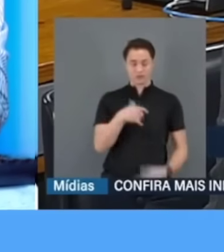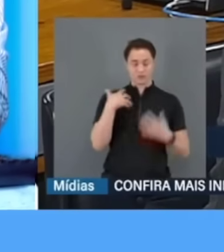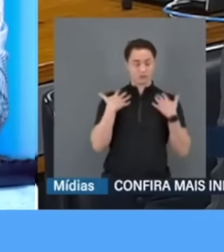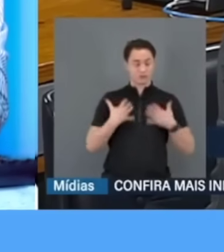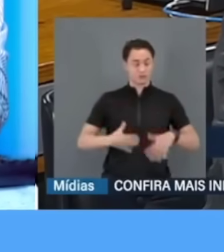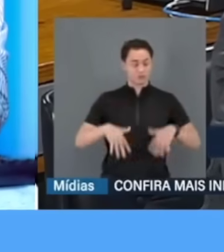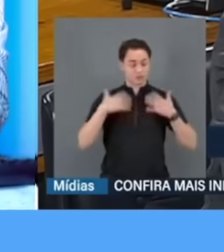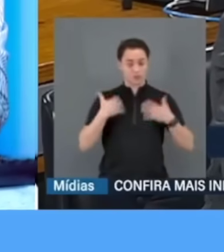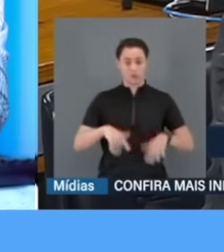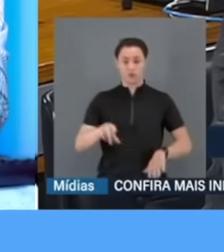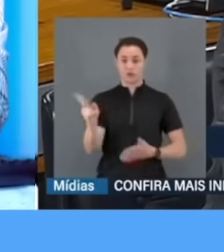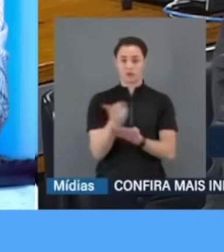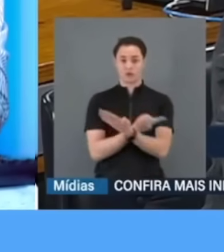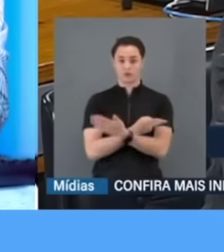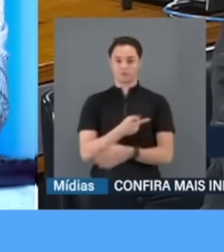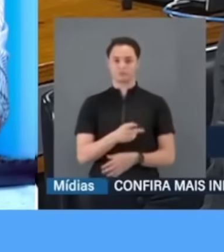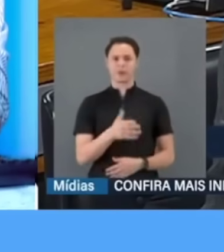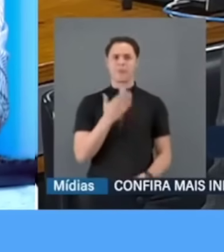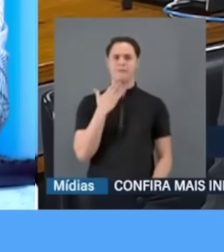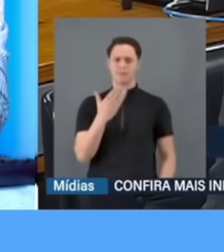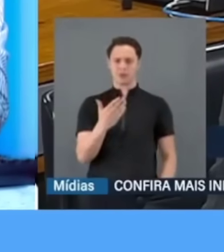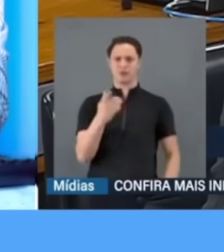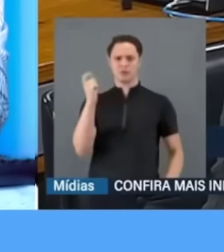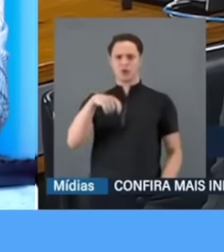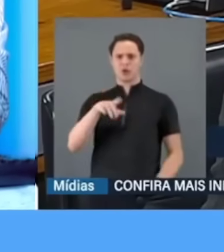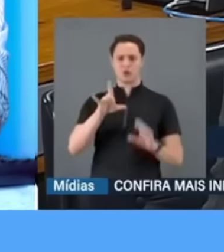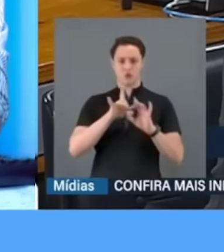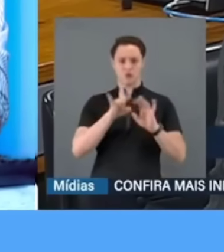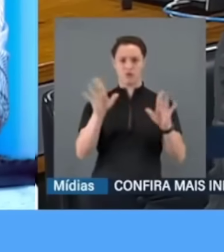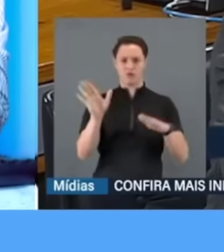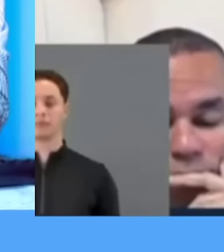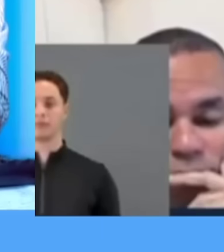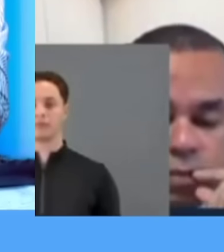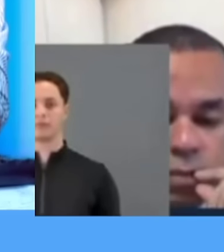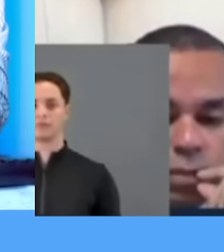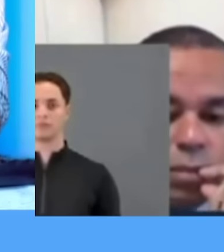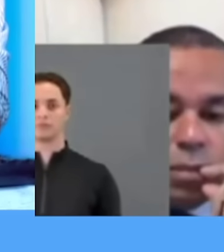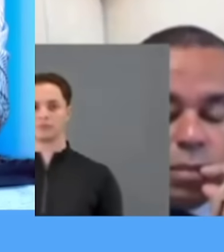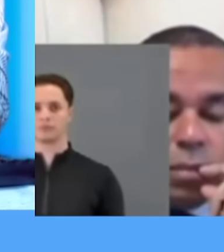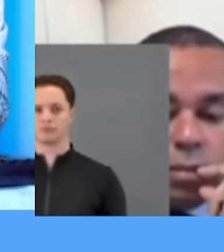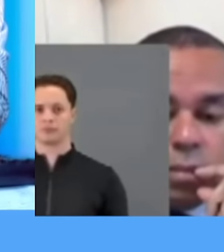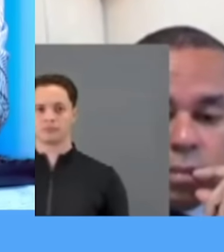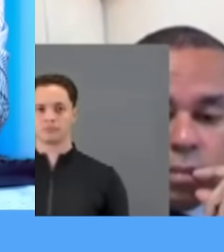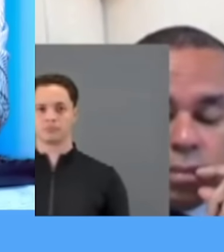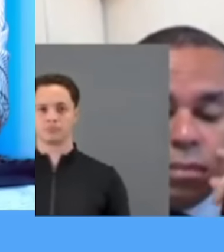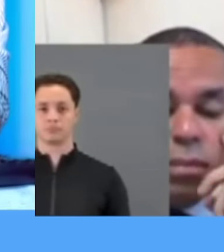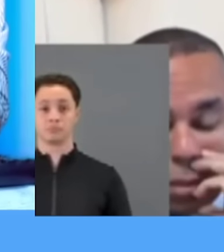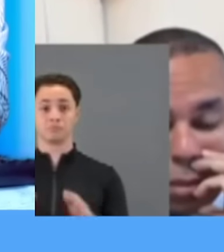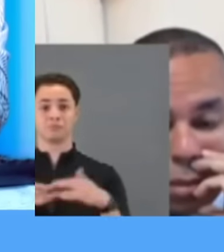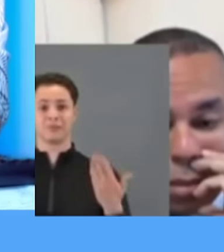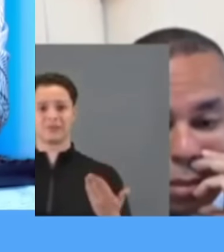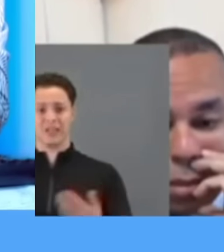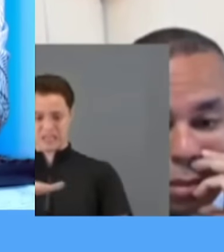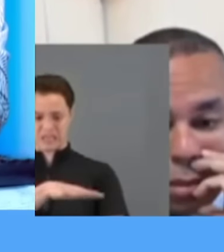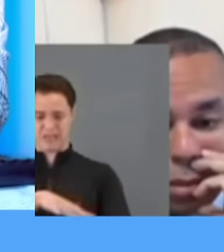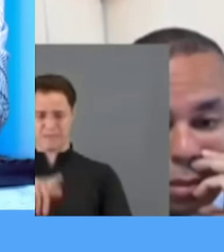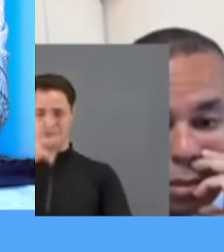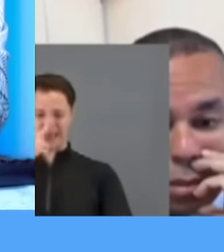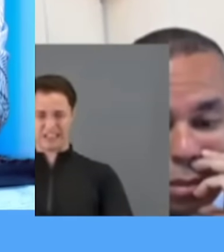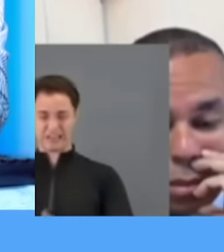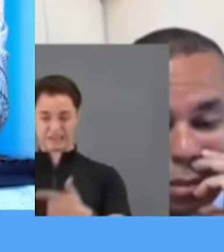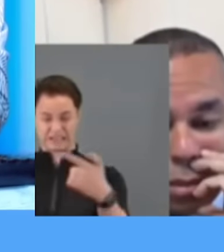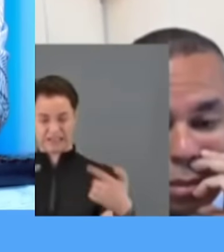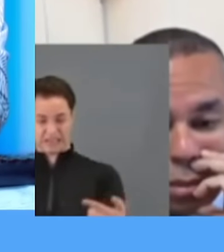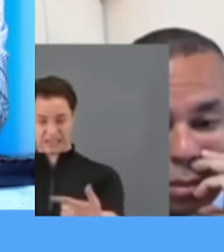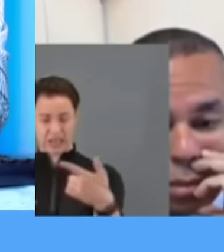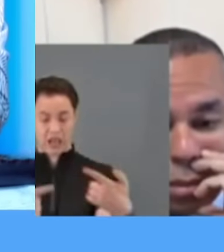pavor do que aconteceu. Eu pediria que a gente escutasse esse vídeo, ele é apenas de 2 minutos. A gente estava no meio de uma guerra, mas aquilo ali foi uma loucura. Eu nunca